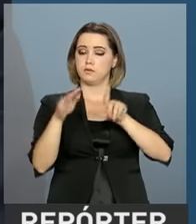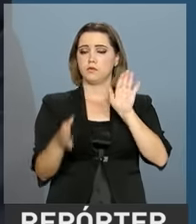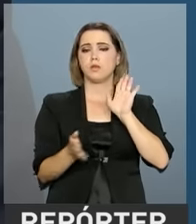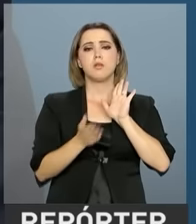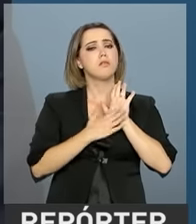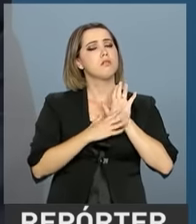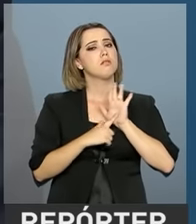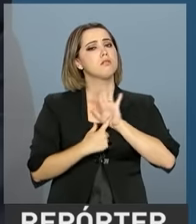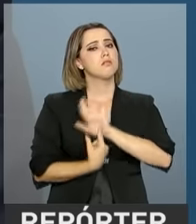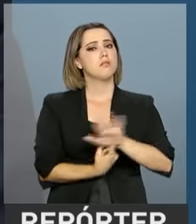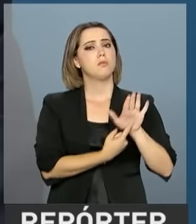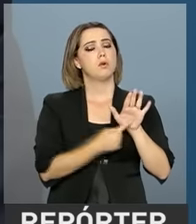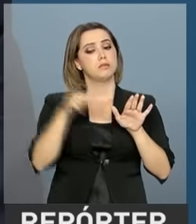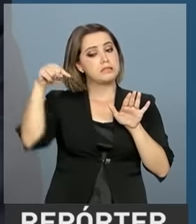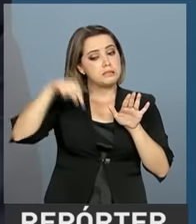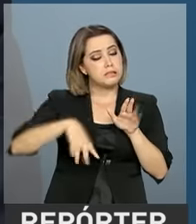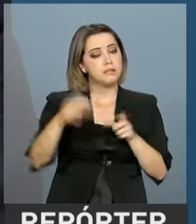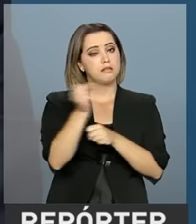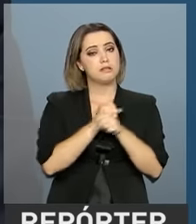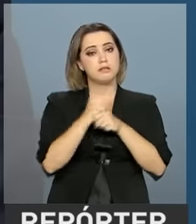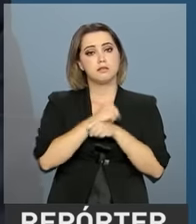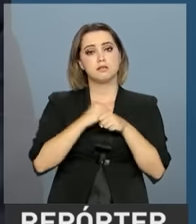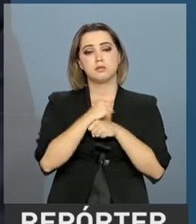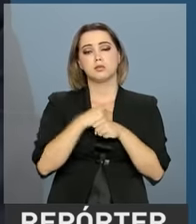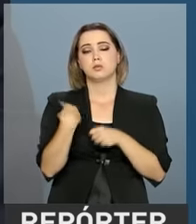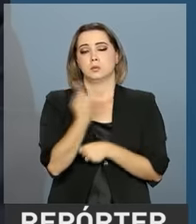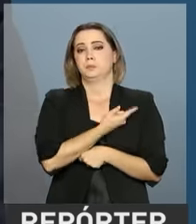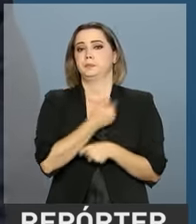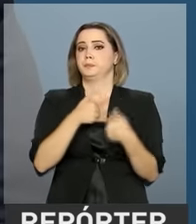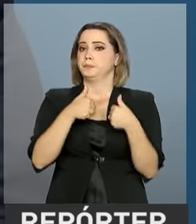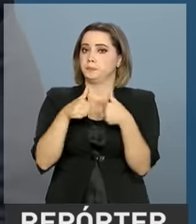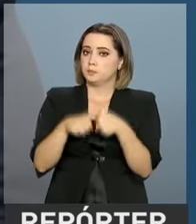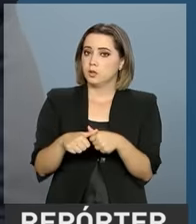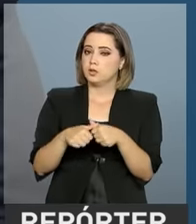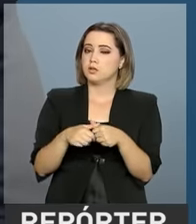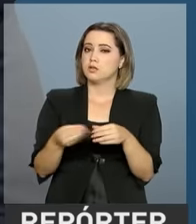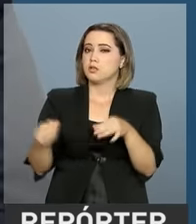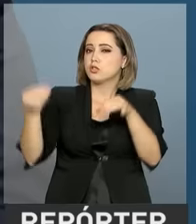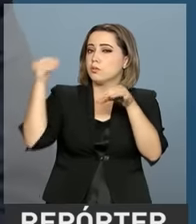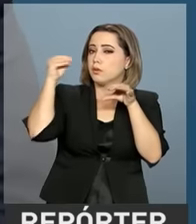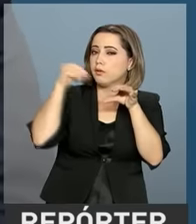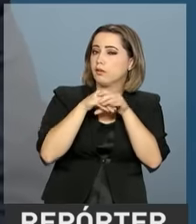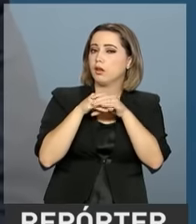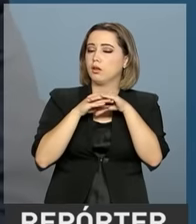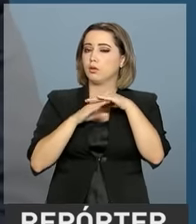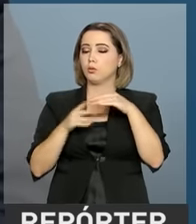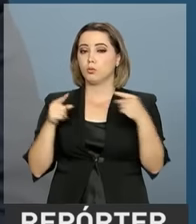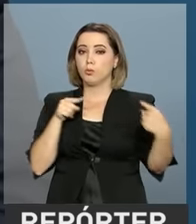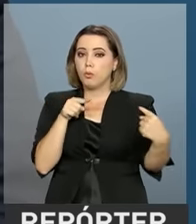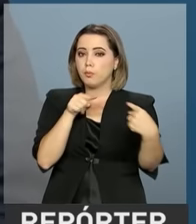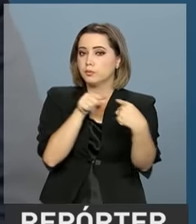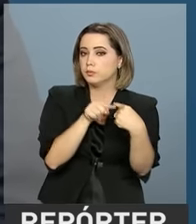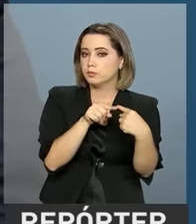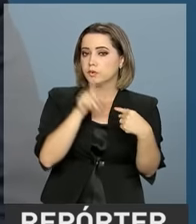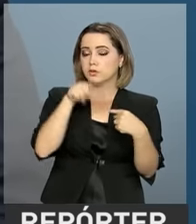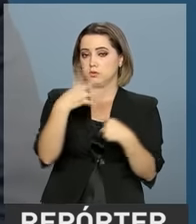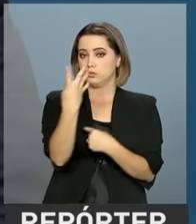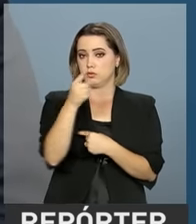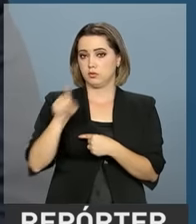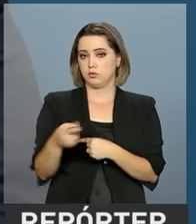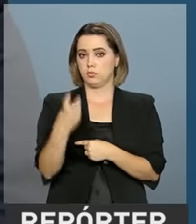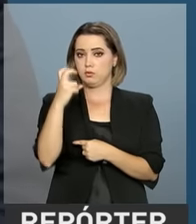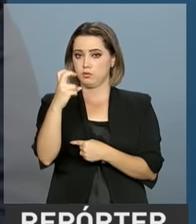muito provável que nós estejamos o centro da meta é 4,5 mas é muito provável neste ritmo que estamos que